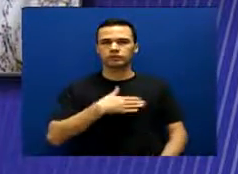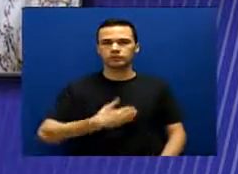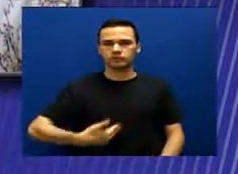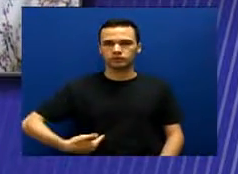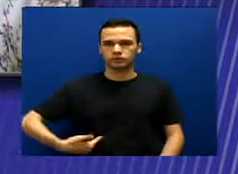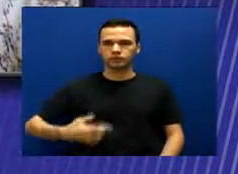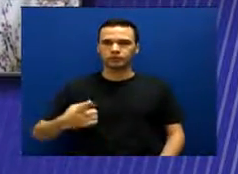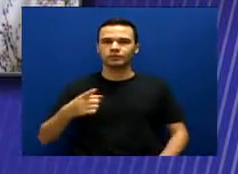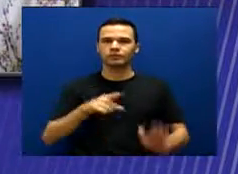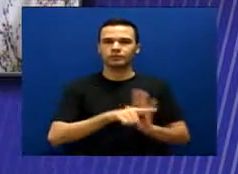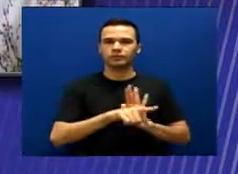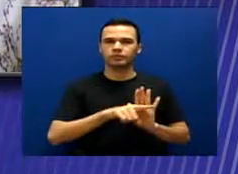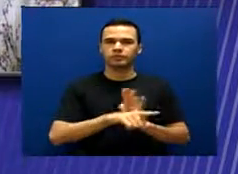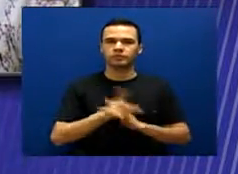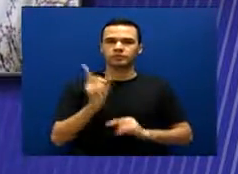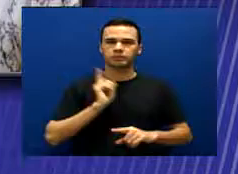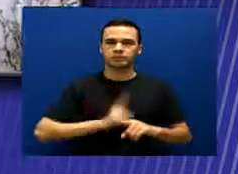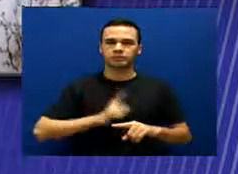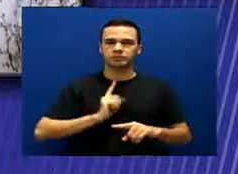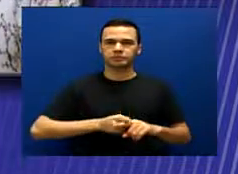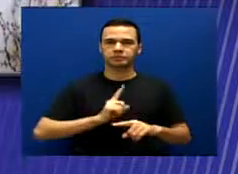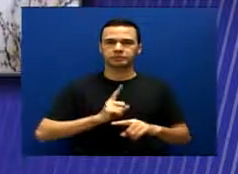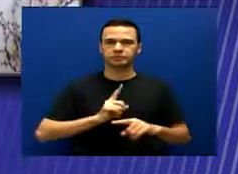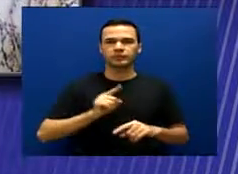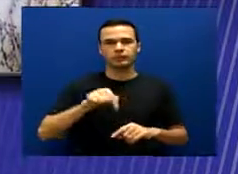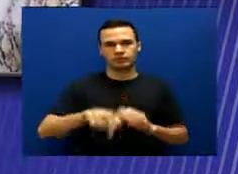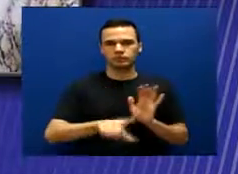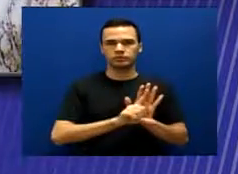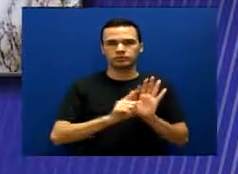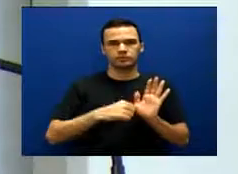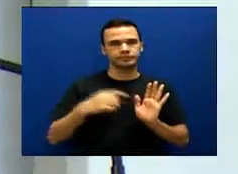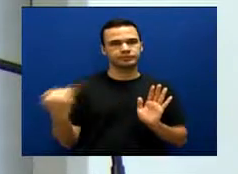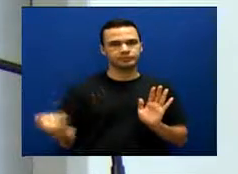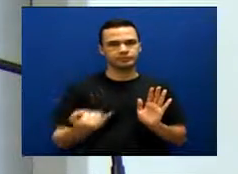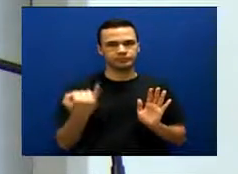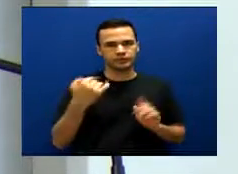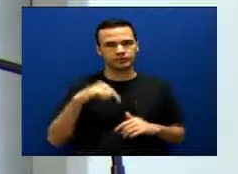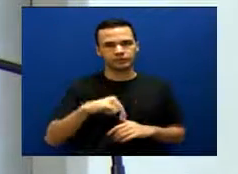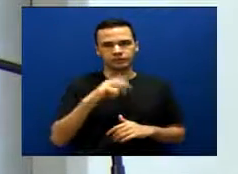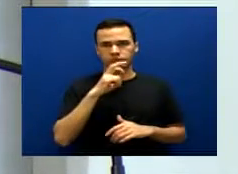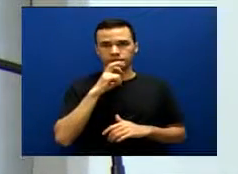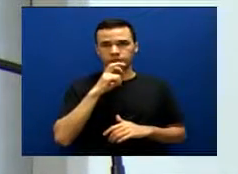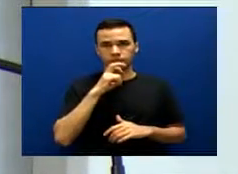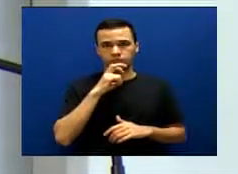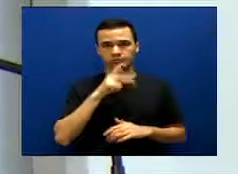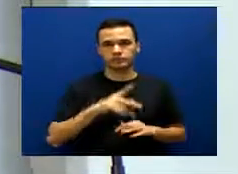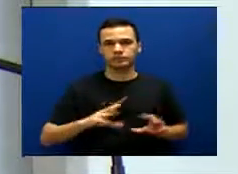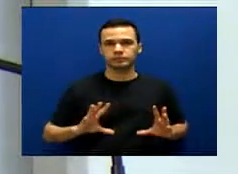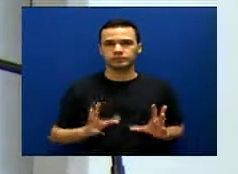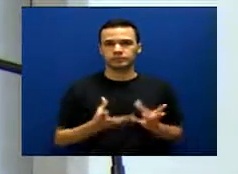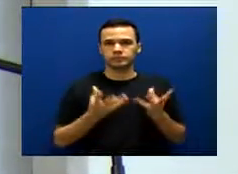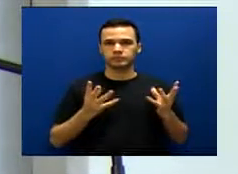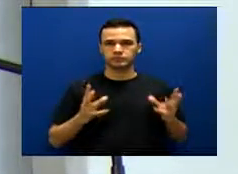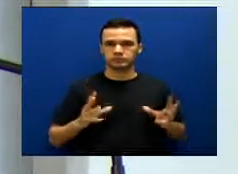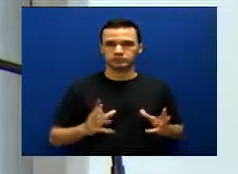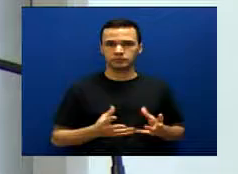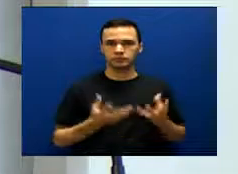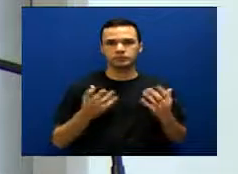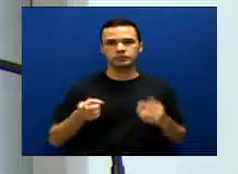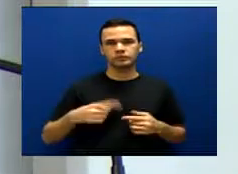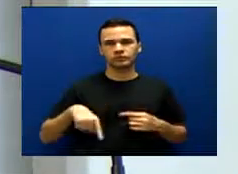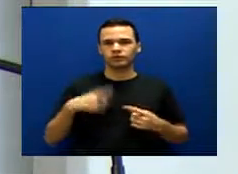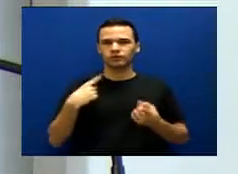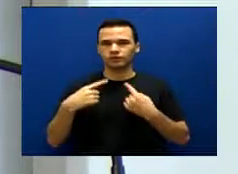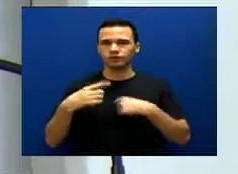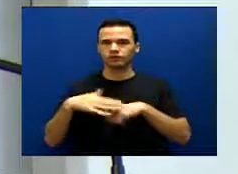até questionar, porque é importante, como tendo essa lei, essa importância para Sorocaba, de incentivo, para que haja uma conversa, não